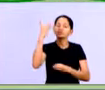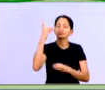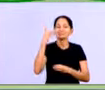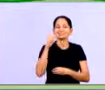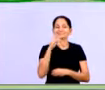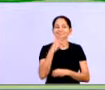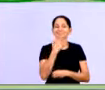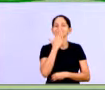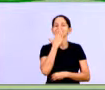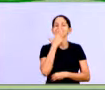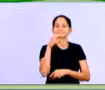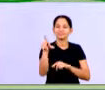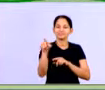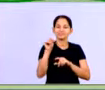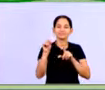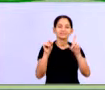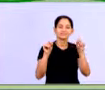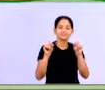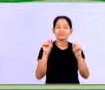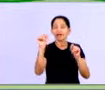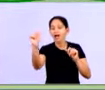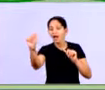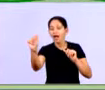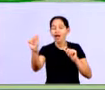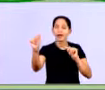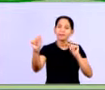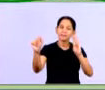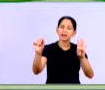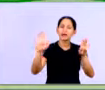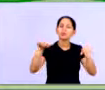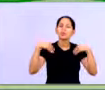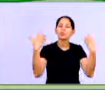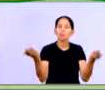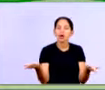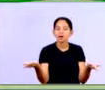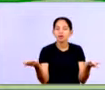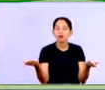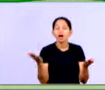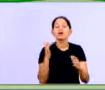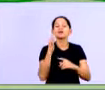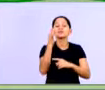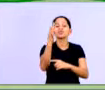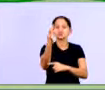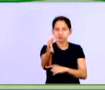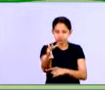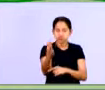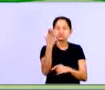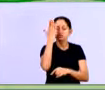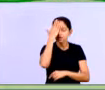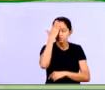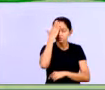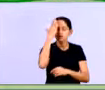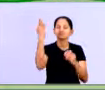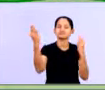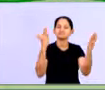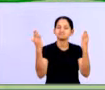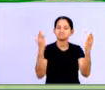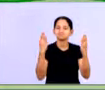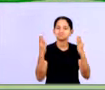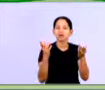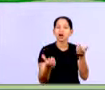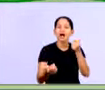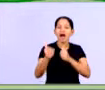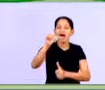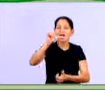vai ser mais eficaz e ainda você consegue ter uma previsibilidade do futuro. Com essa previsibilidade,